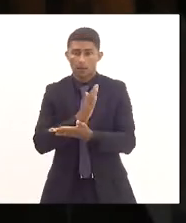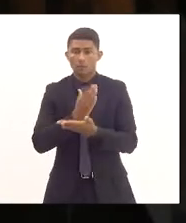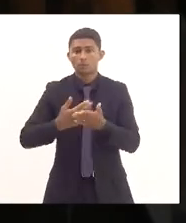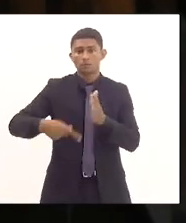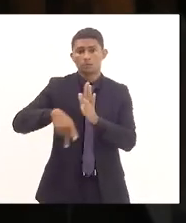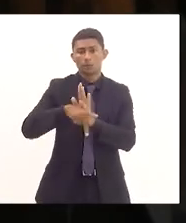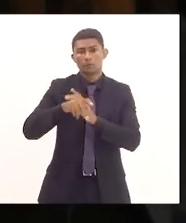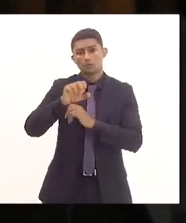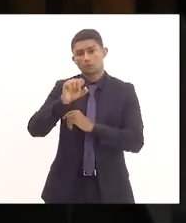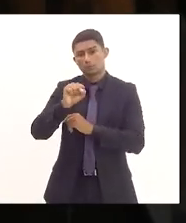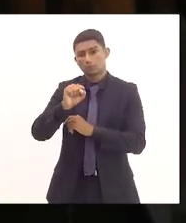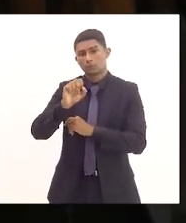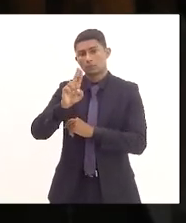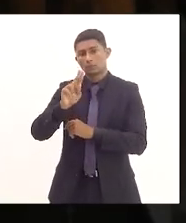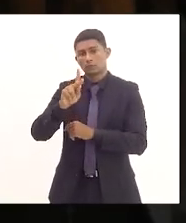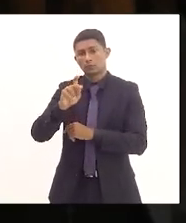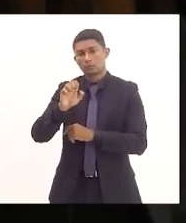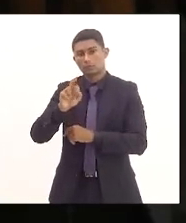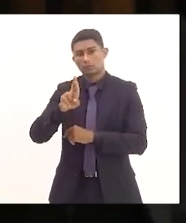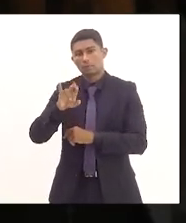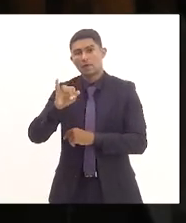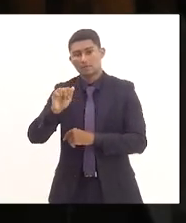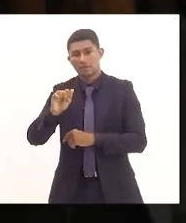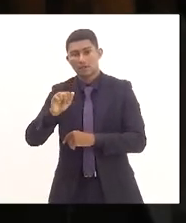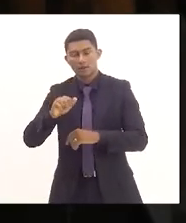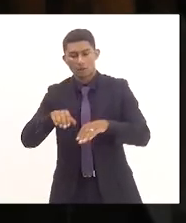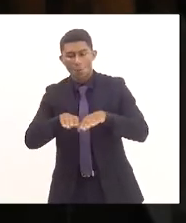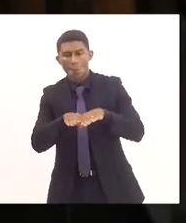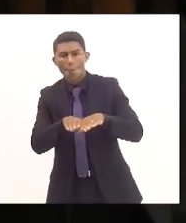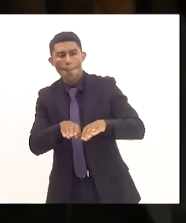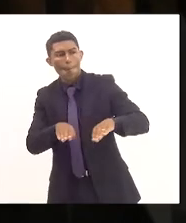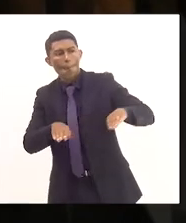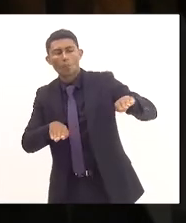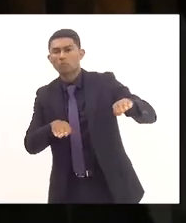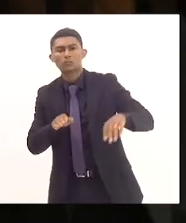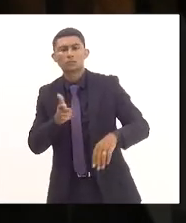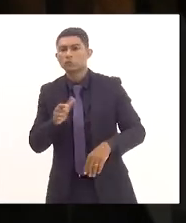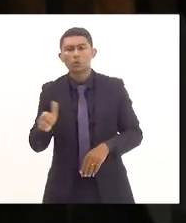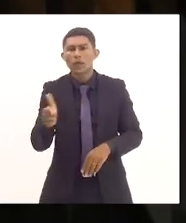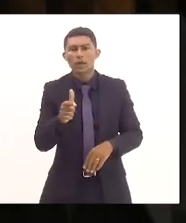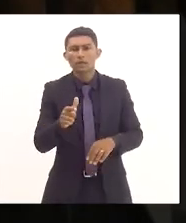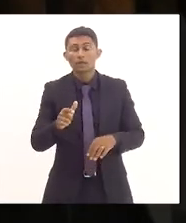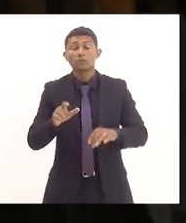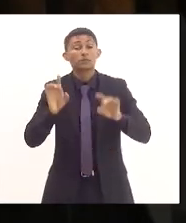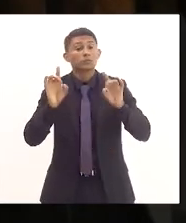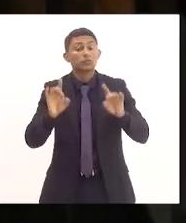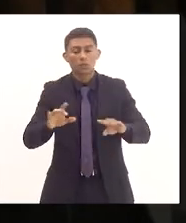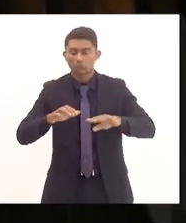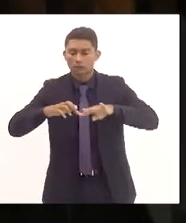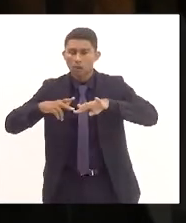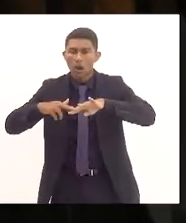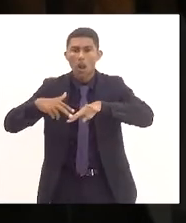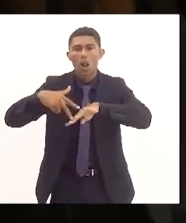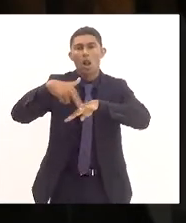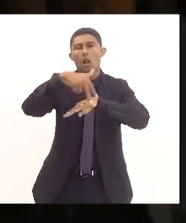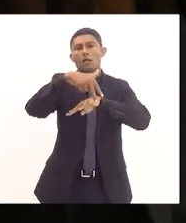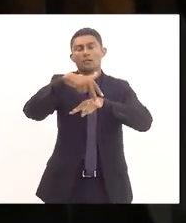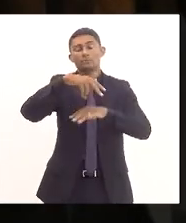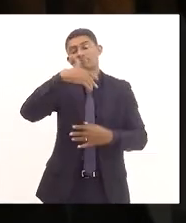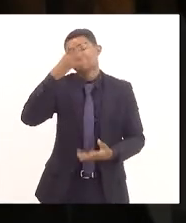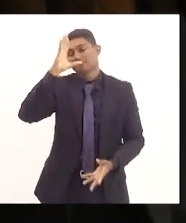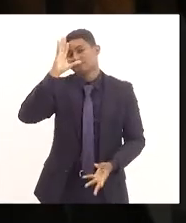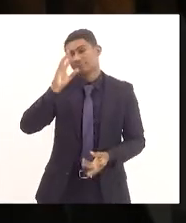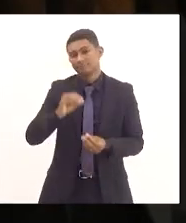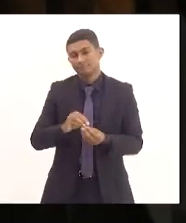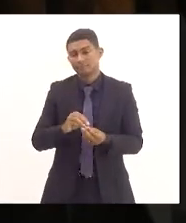nem rampa tem senhora presente é só escada isso também é uma forma de desrespeito e